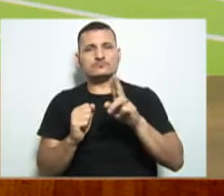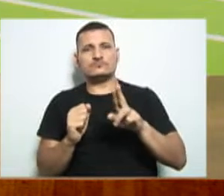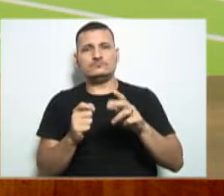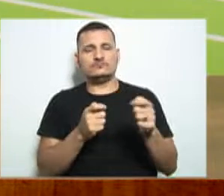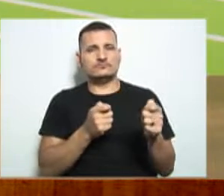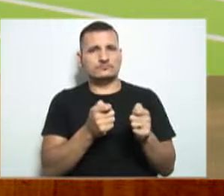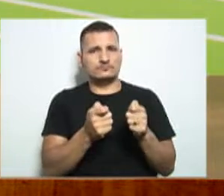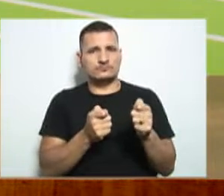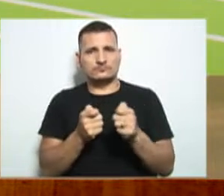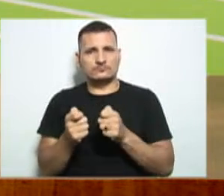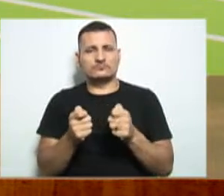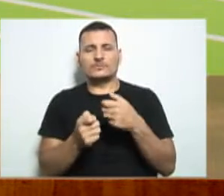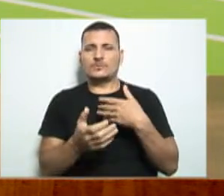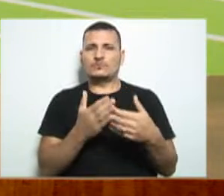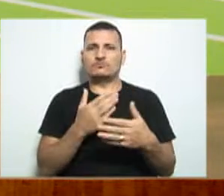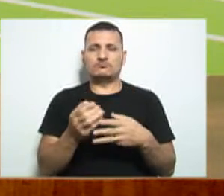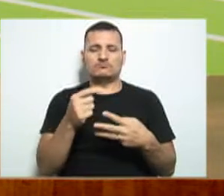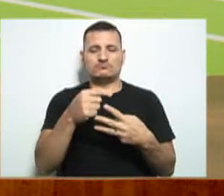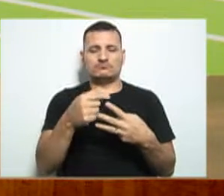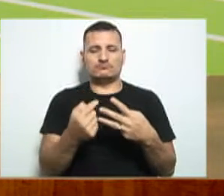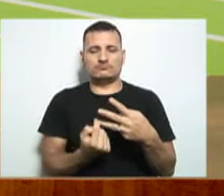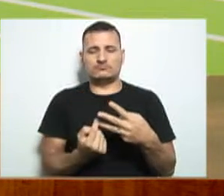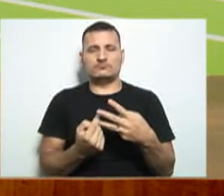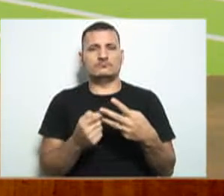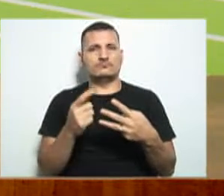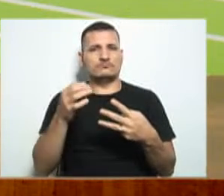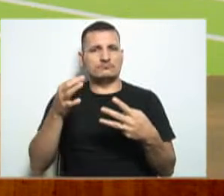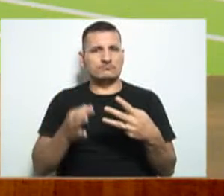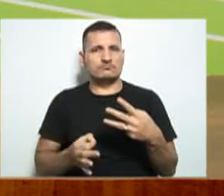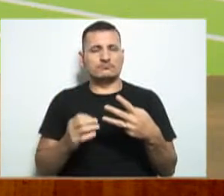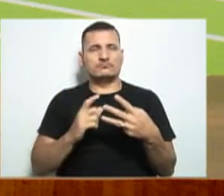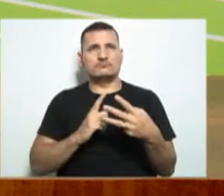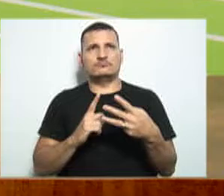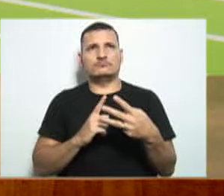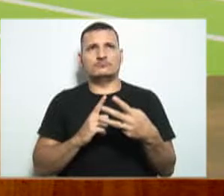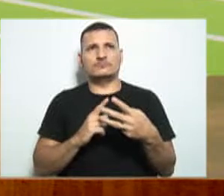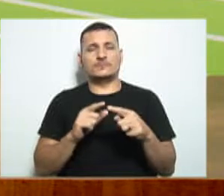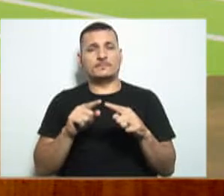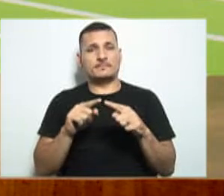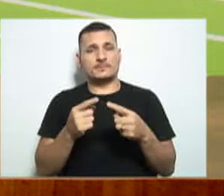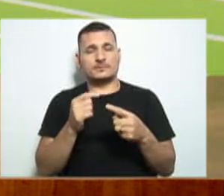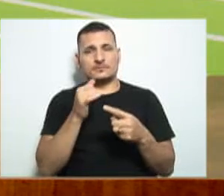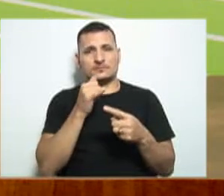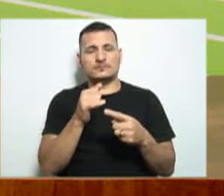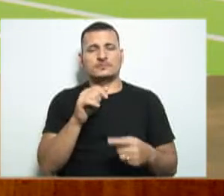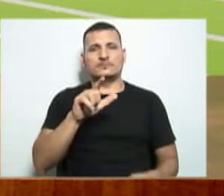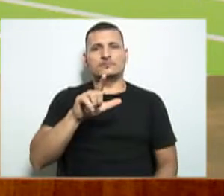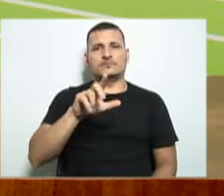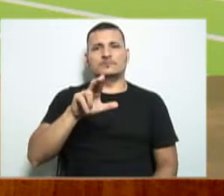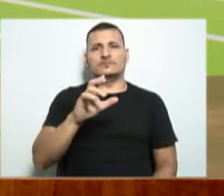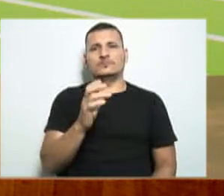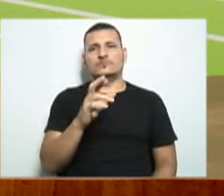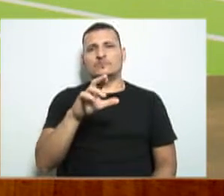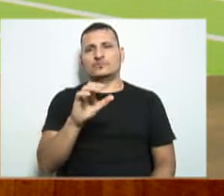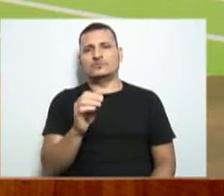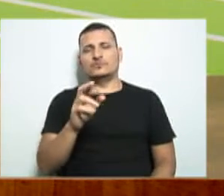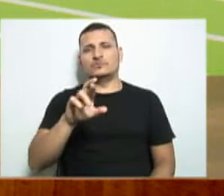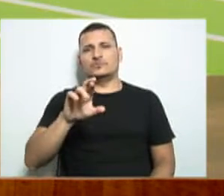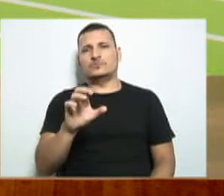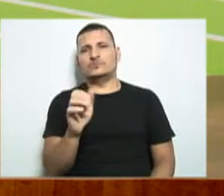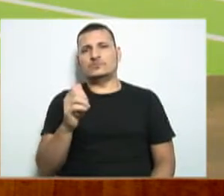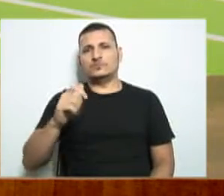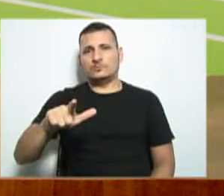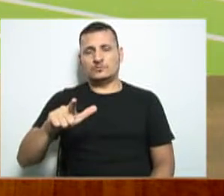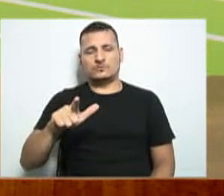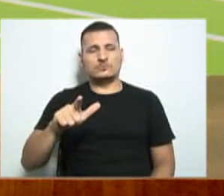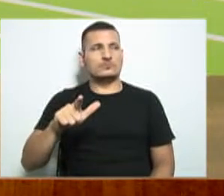gerenciais qualquer um dos 3 métodos, está correto. Mas se for optante pelo lucro real, que é o que nós vamos estudar nas